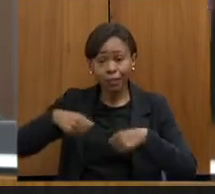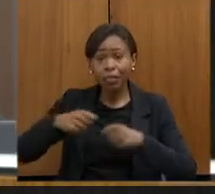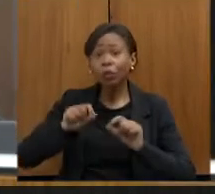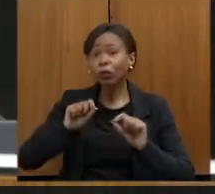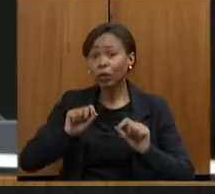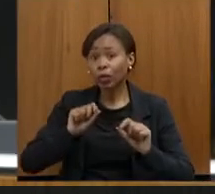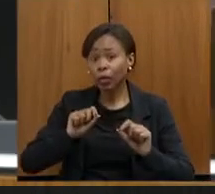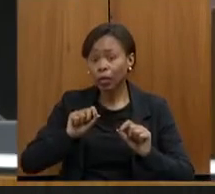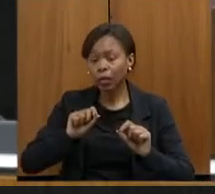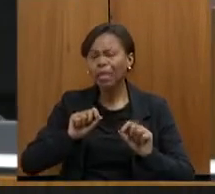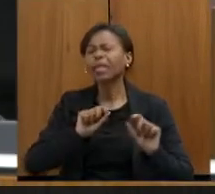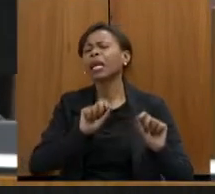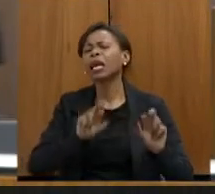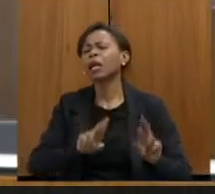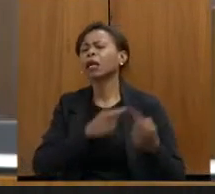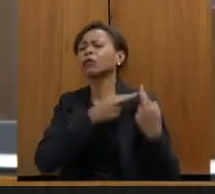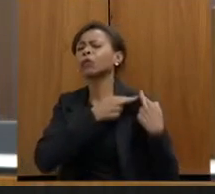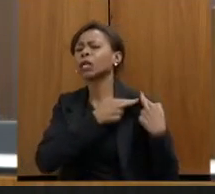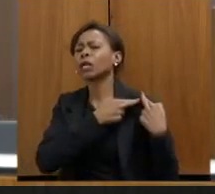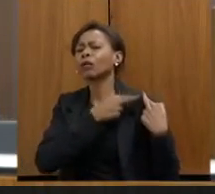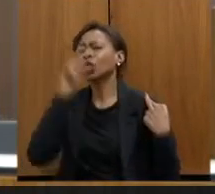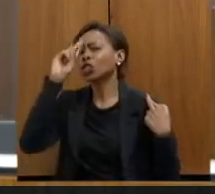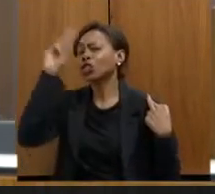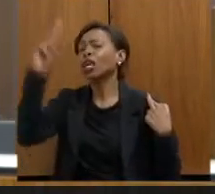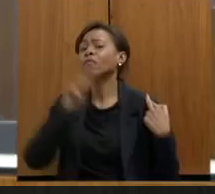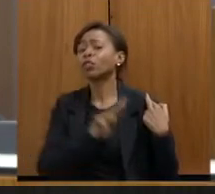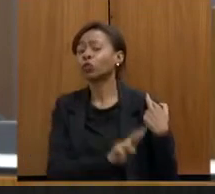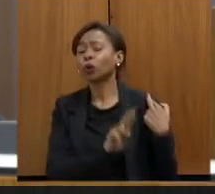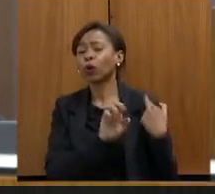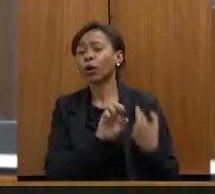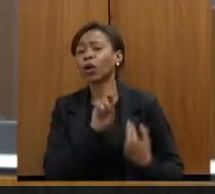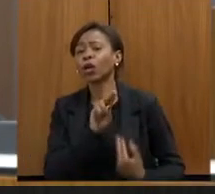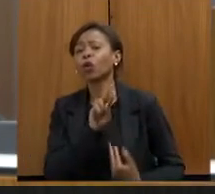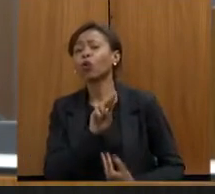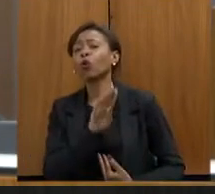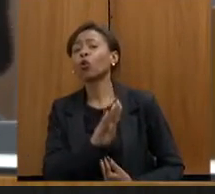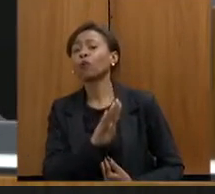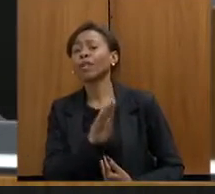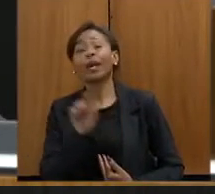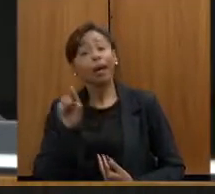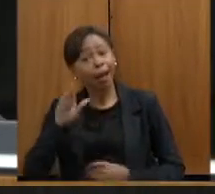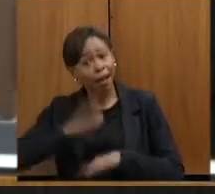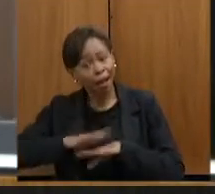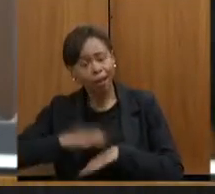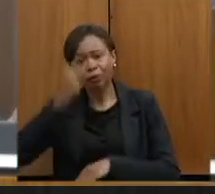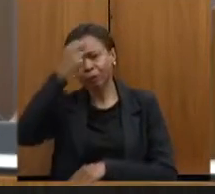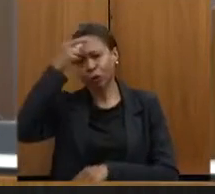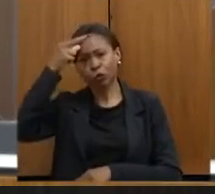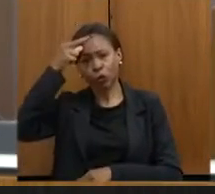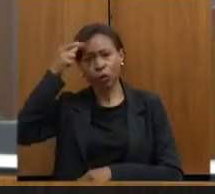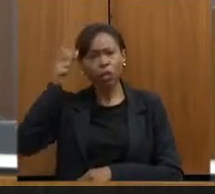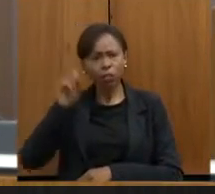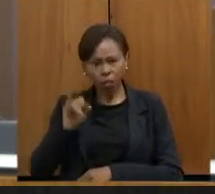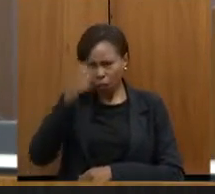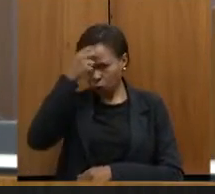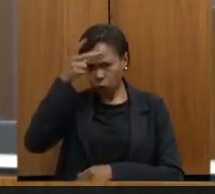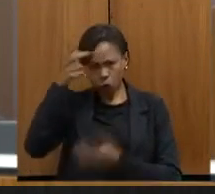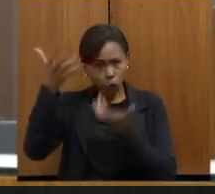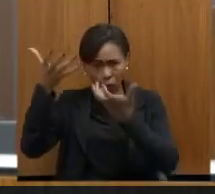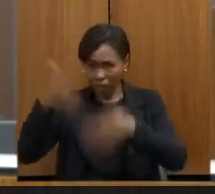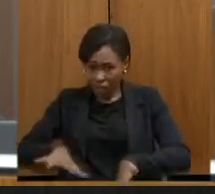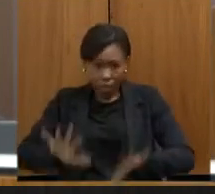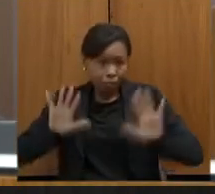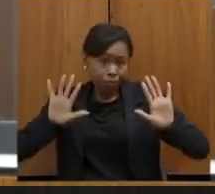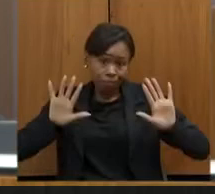reubi é o município. Se o prefeito não quiser fazer a reubi, nem o presidente da República pode forçar.